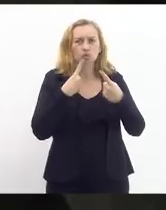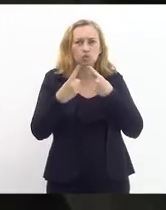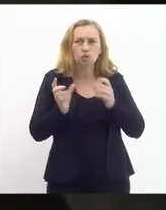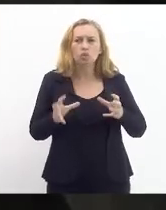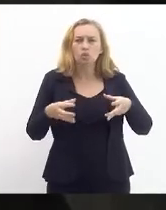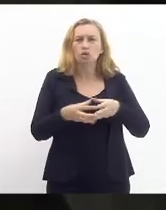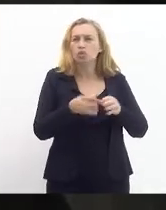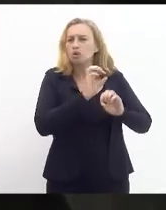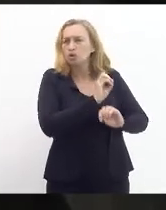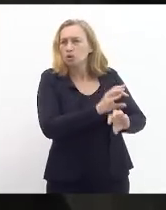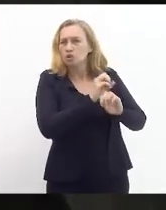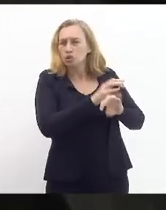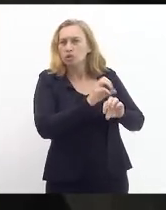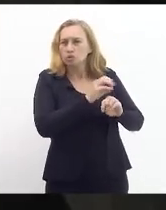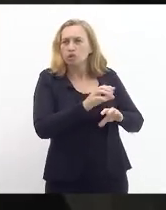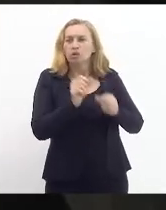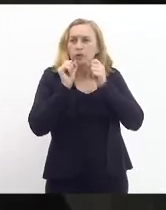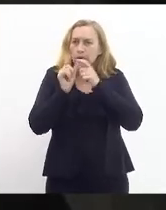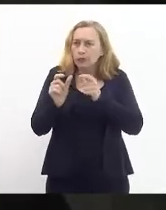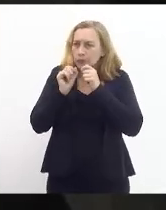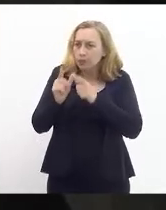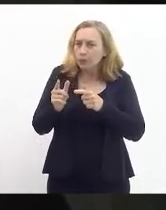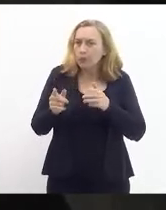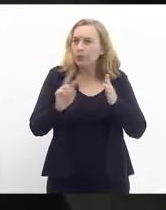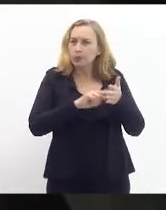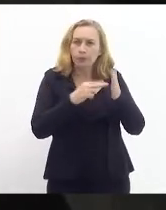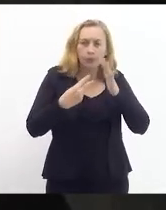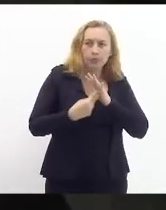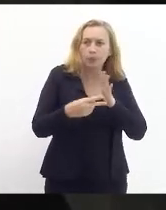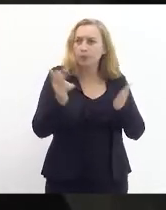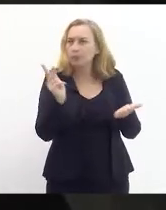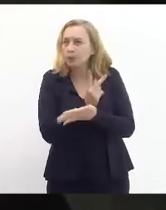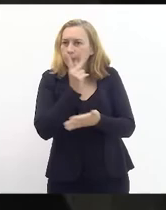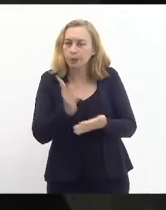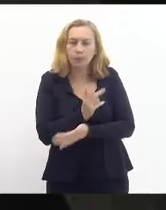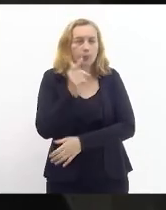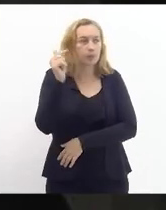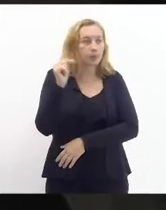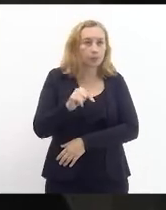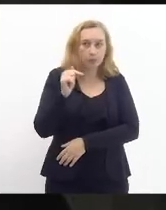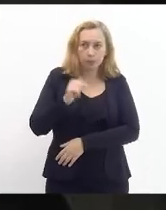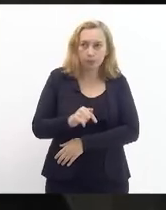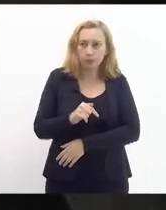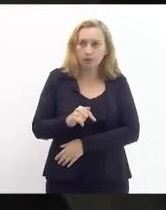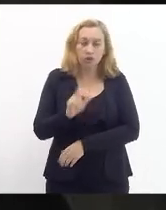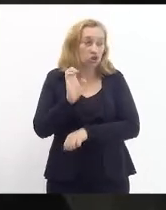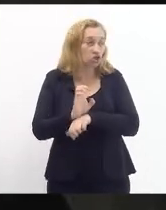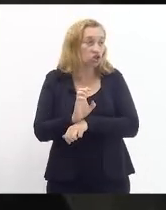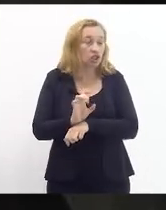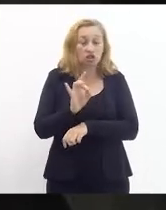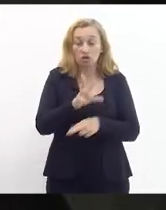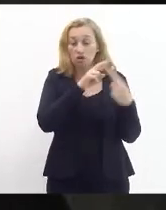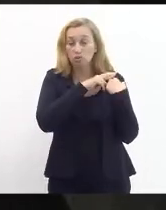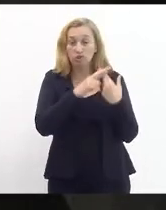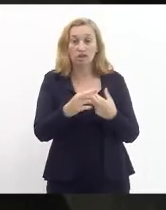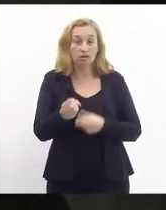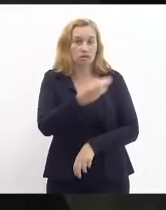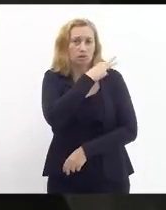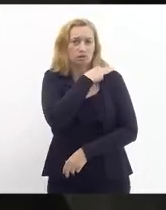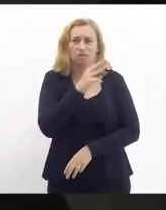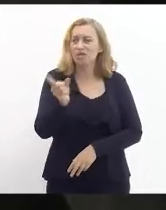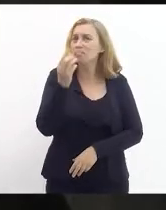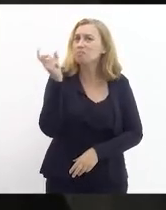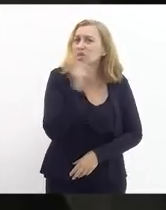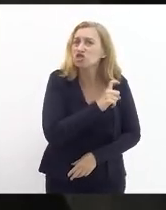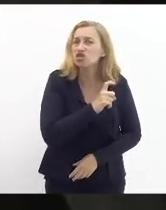na comissão de educação criticando essa interpretação o reinante aqui na Assembleia de que o estado só tinha responsabilidade que ensino médio